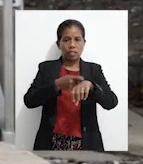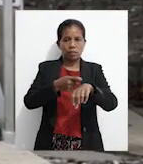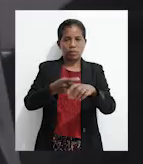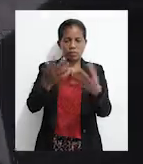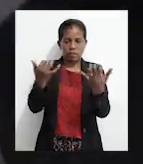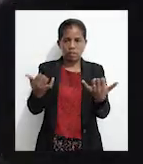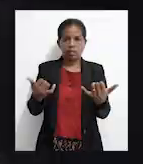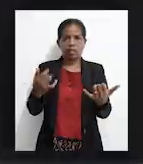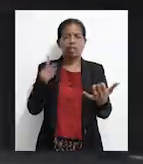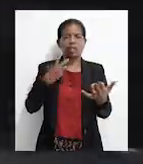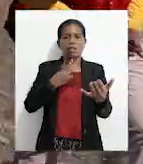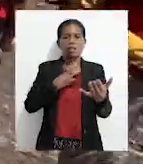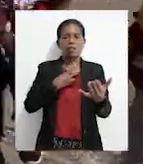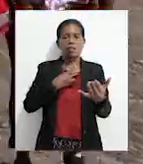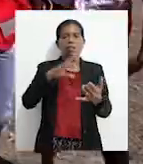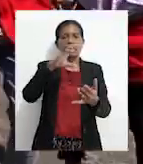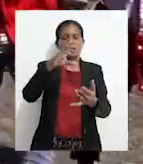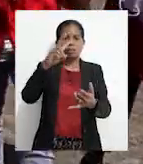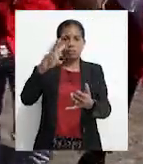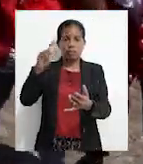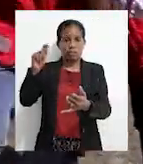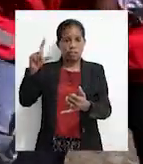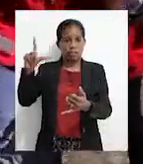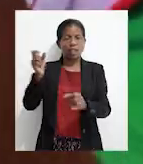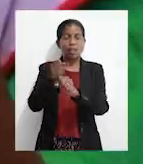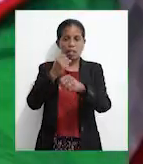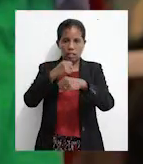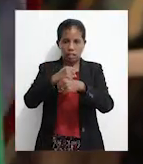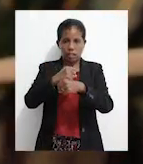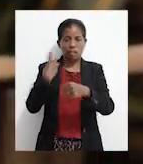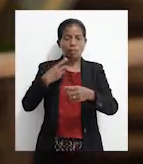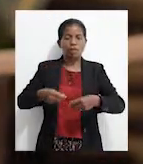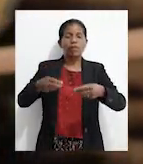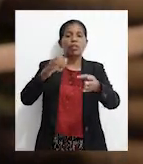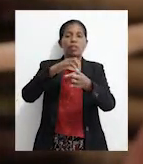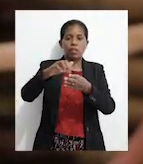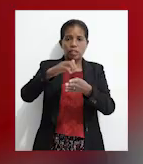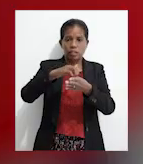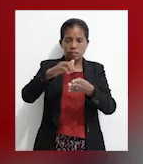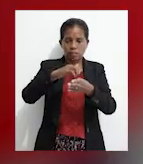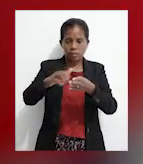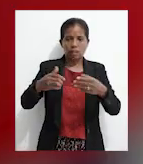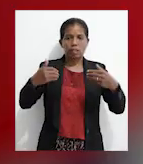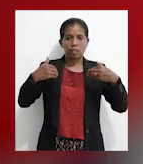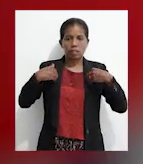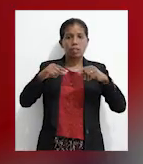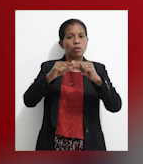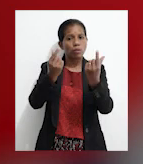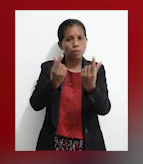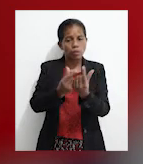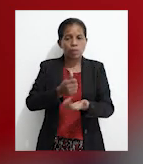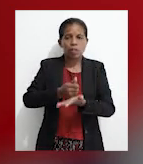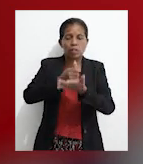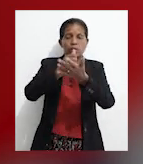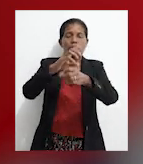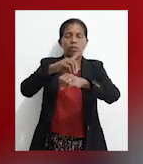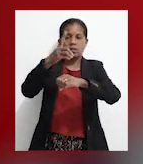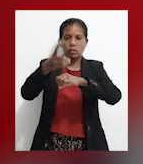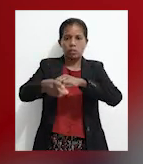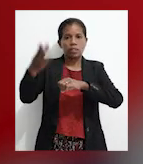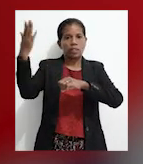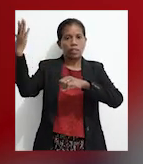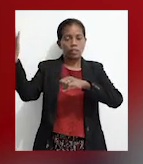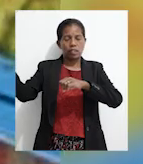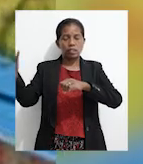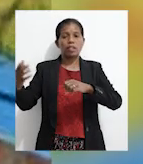preparasau institusional saida mak sebetel halona, ami fo trenamento no kria ekipa responde disaster iha filial Sanolo